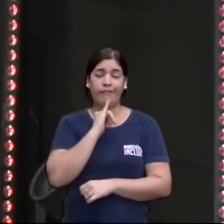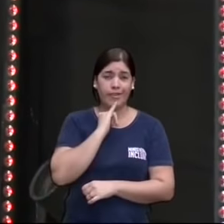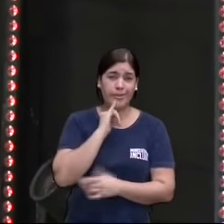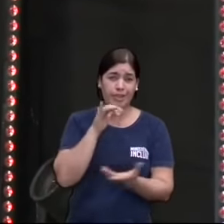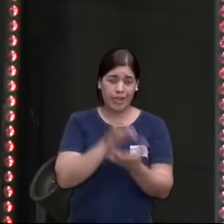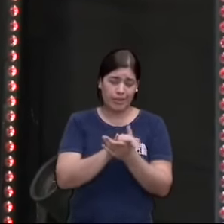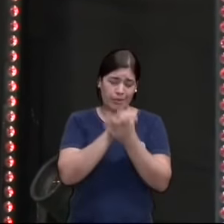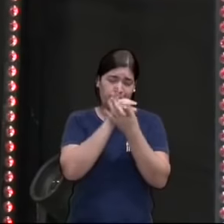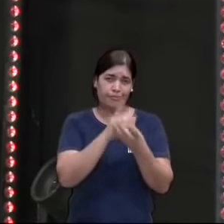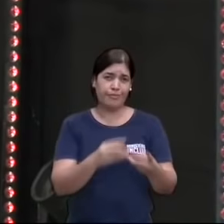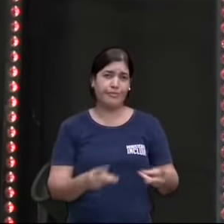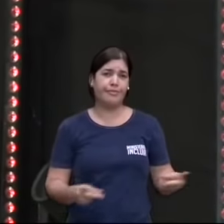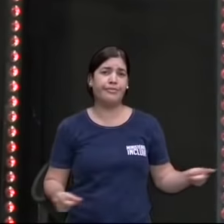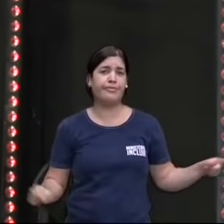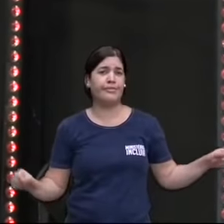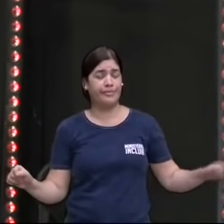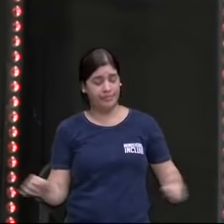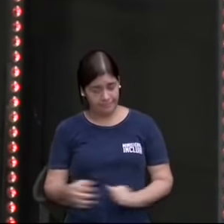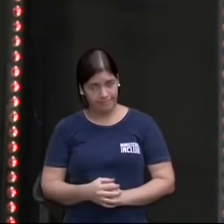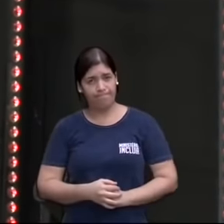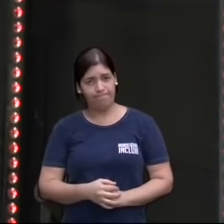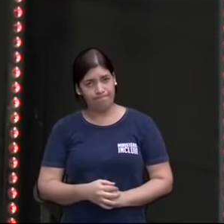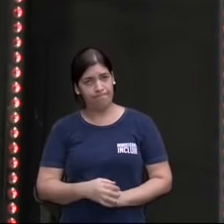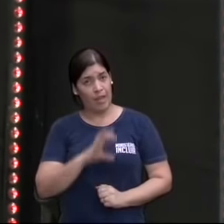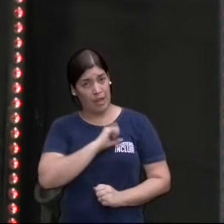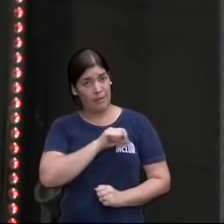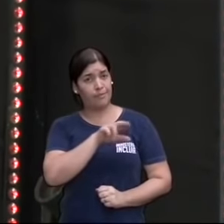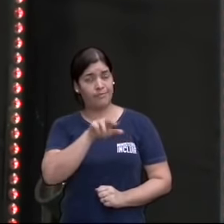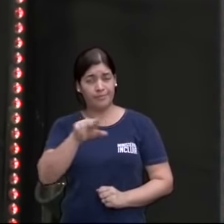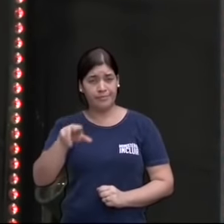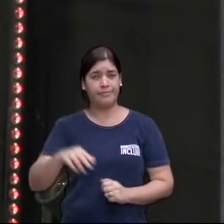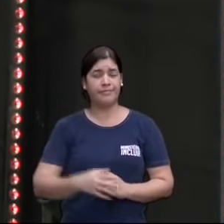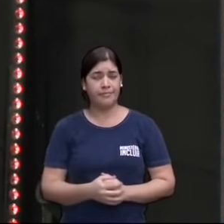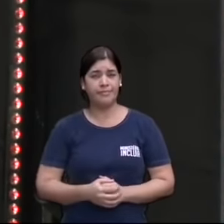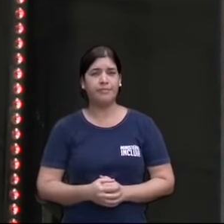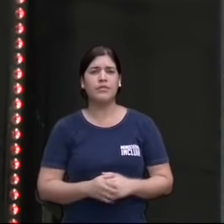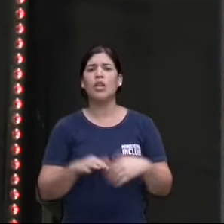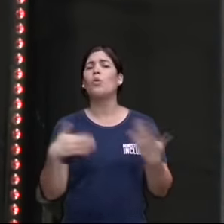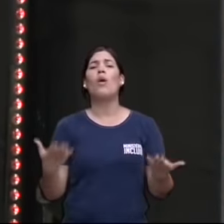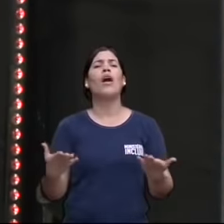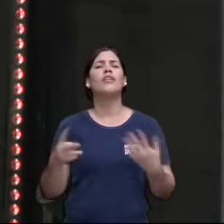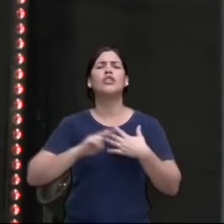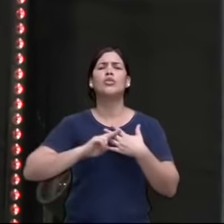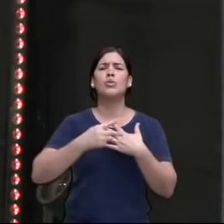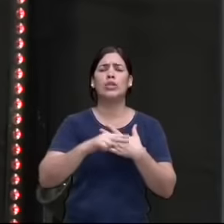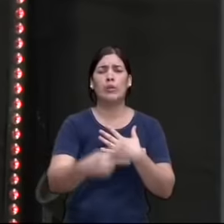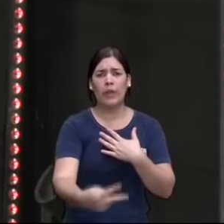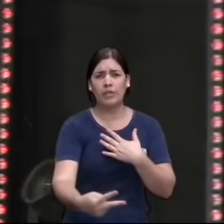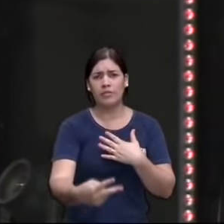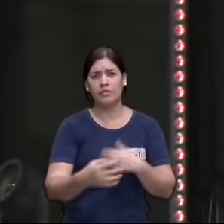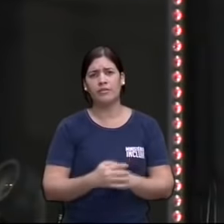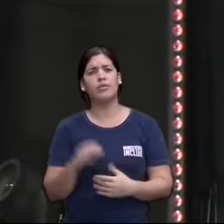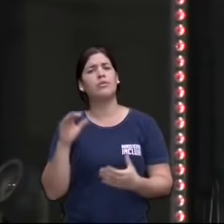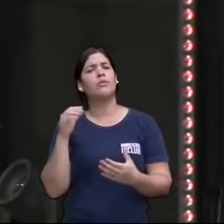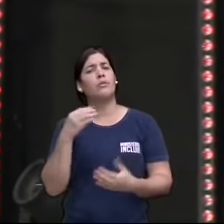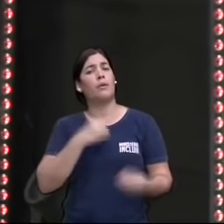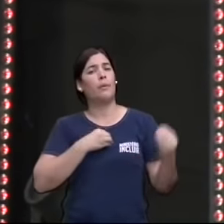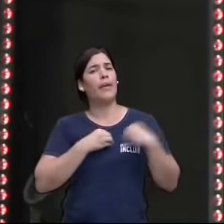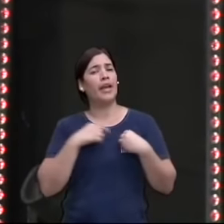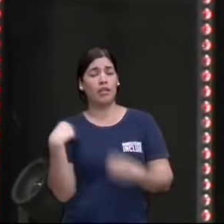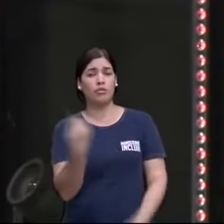um casamento acabou. Queridos, Quais são as consequências do pecado sobre